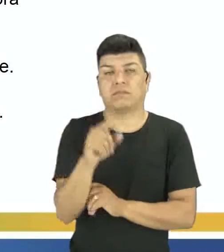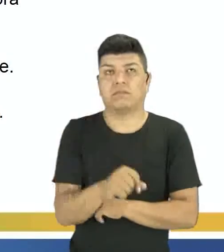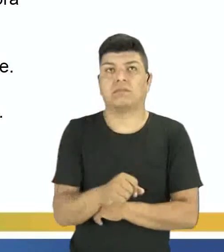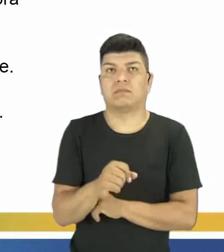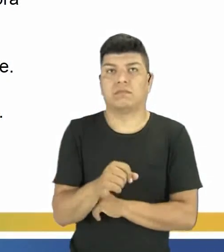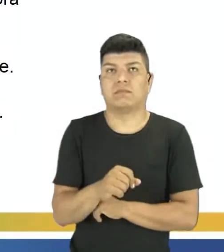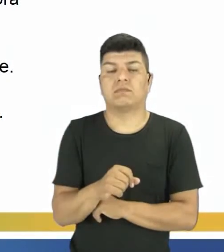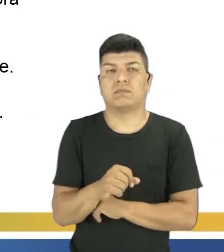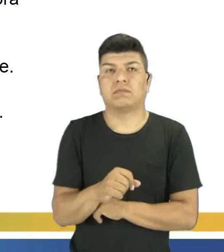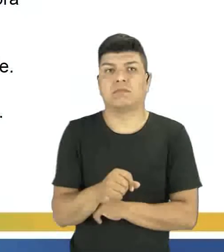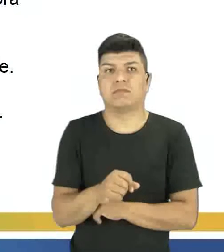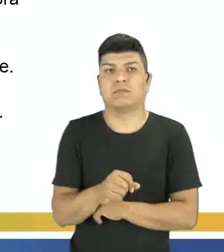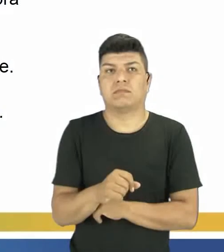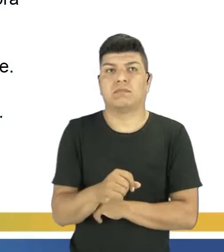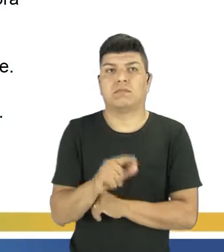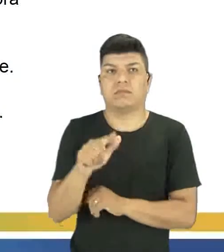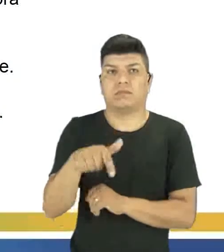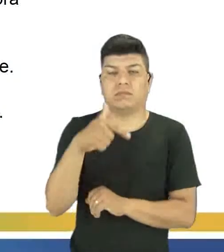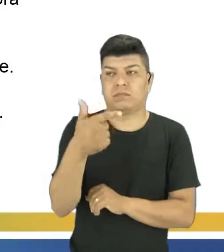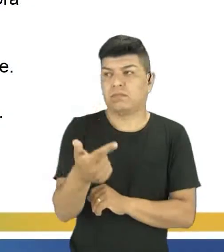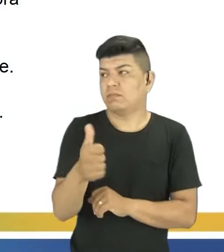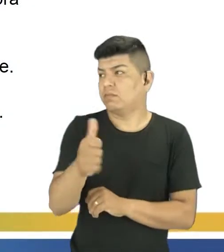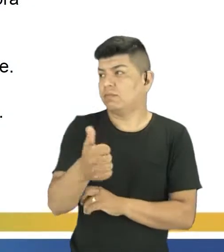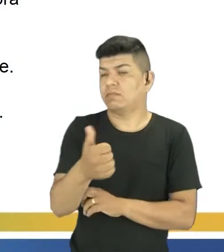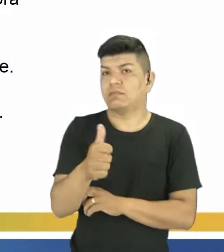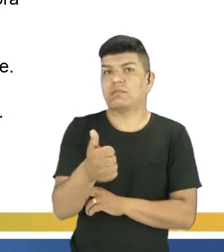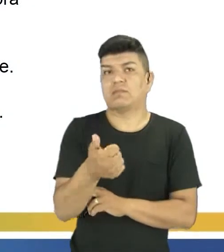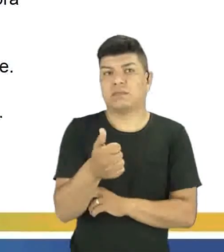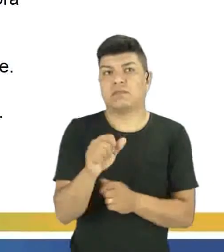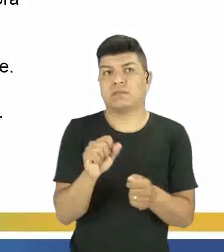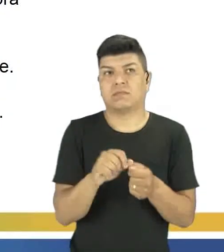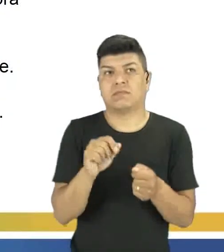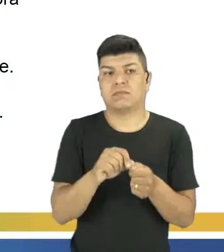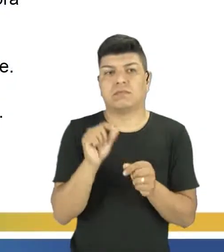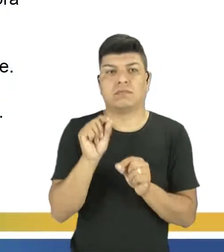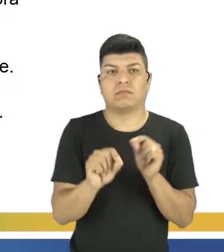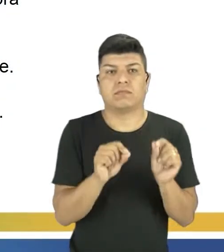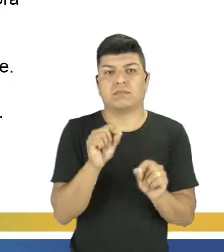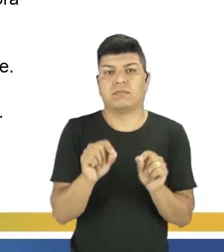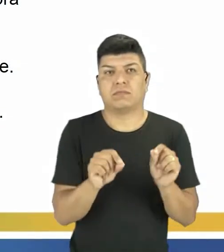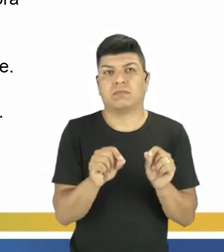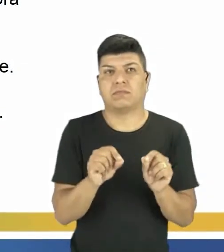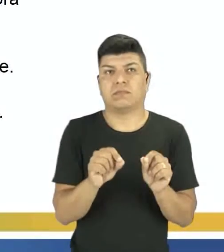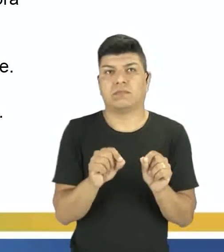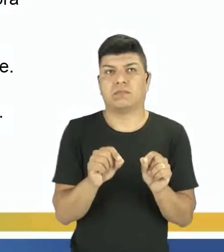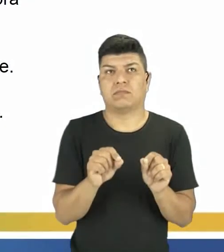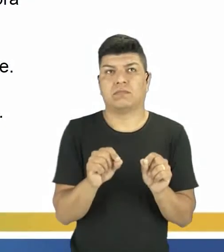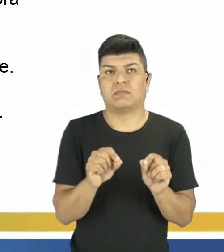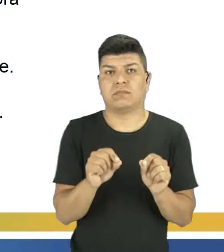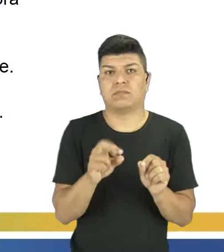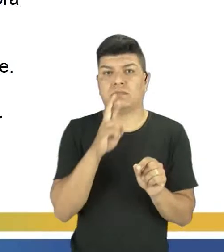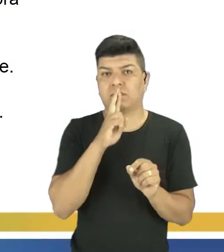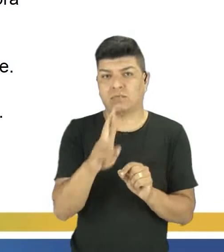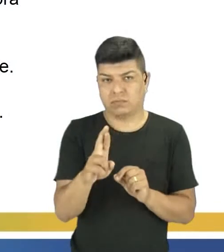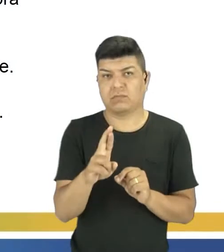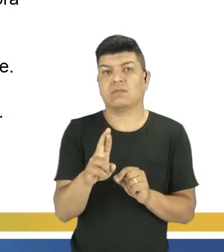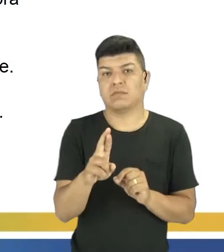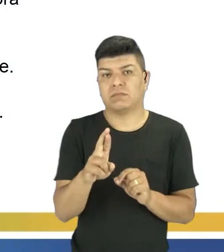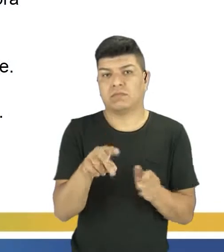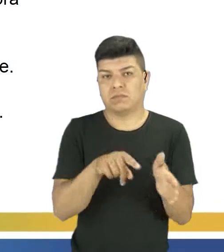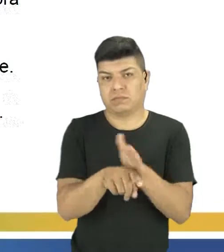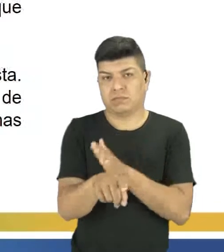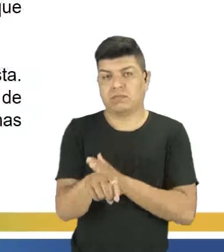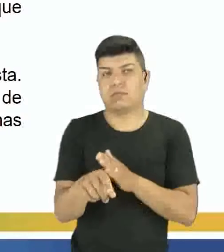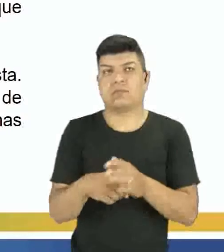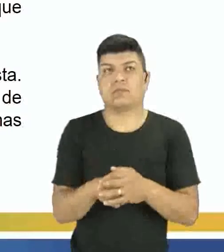aí nós vamos então, pessoal, após essa análise que nós já fizemos, para as para a resolução dessa